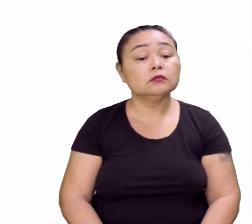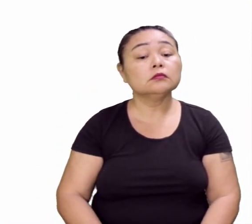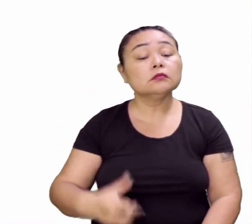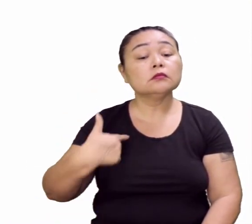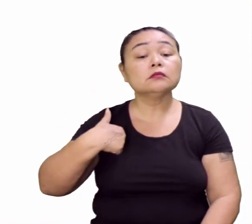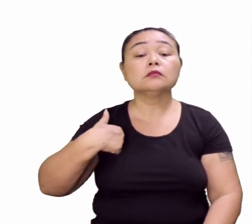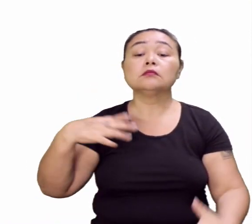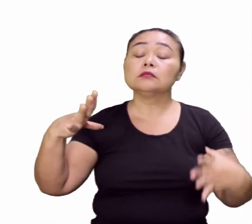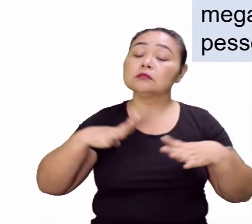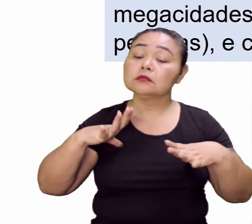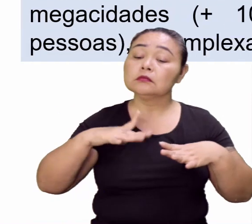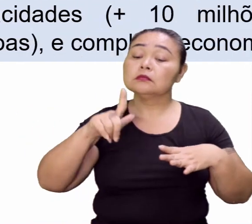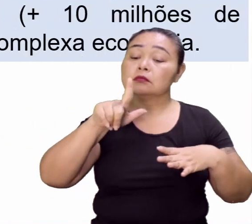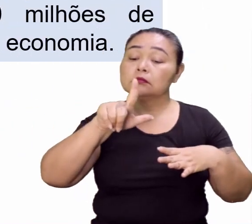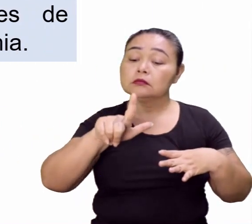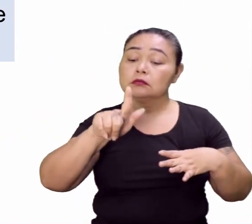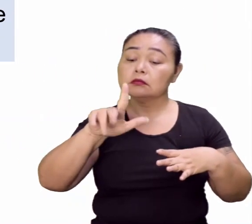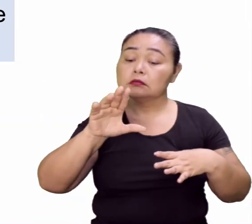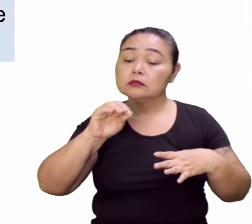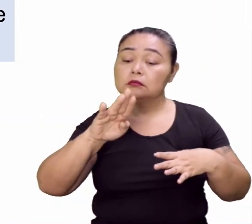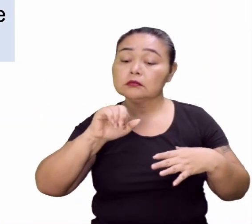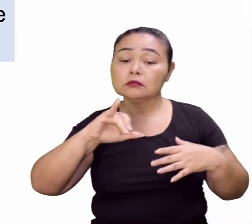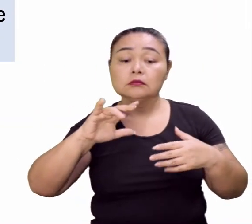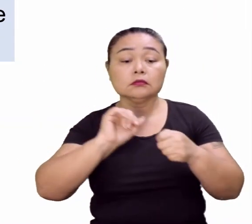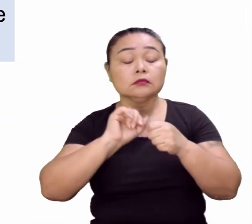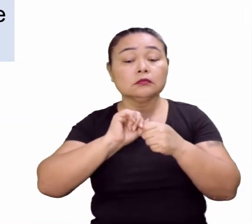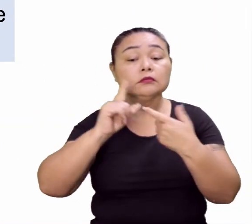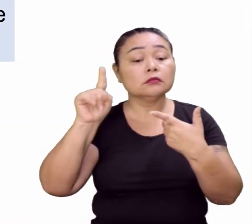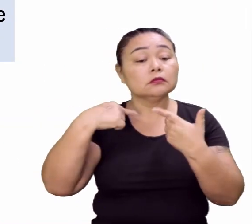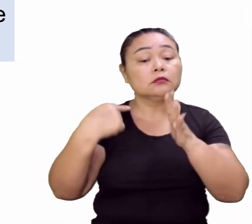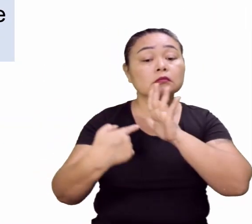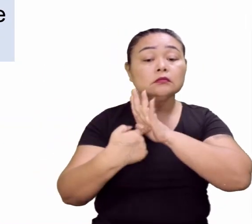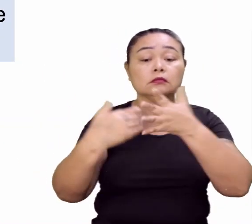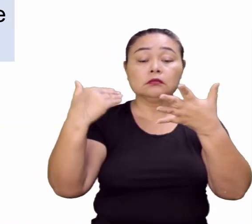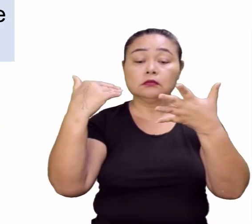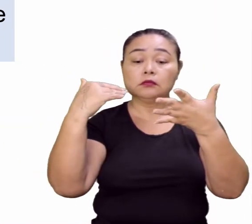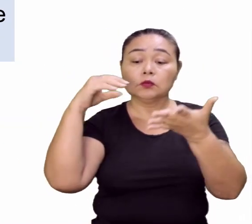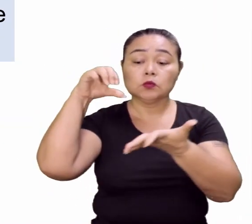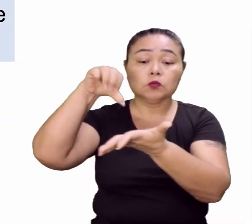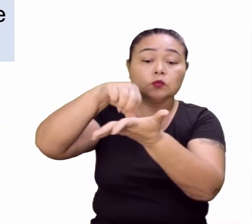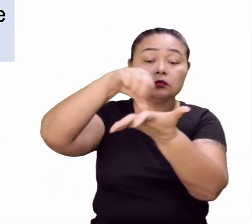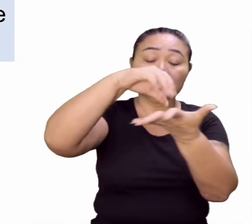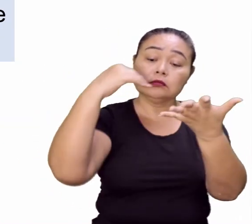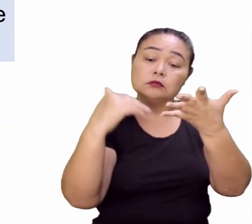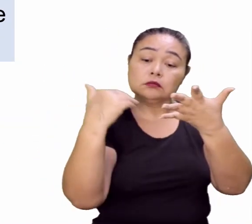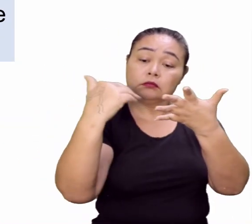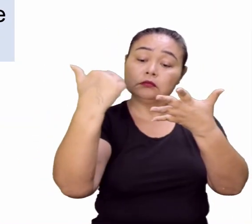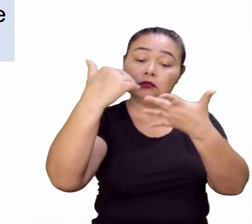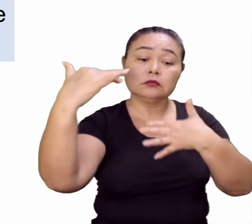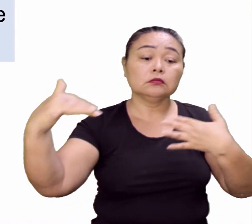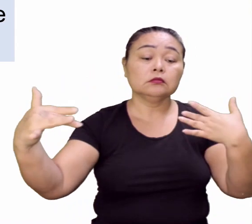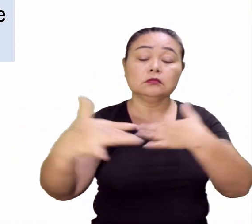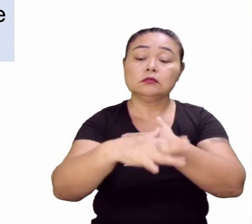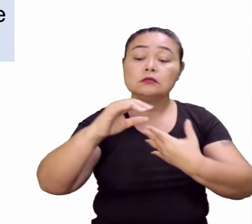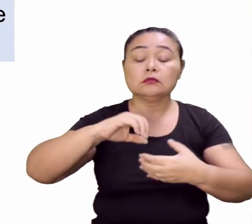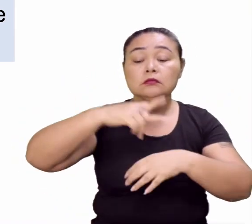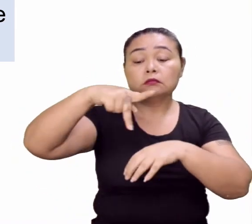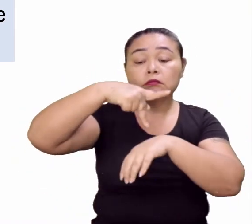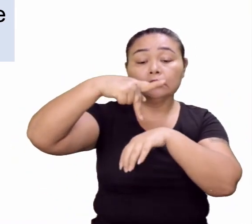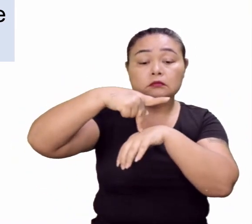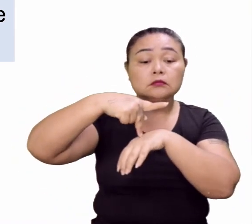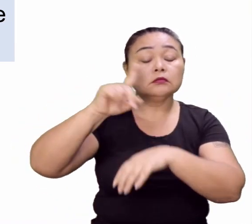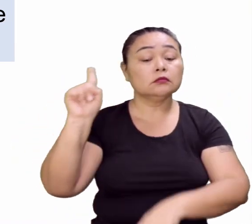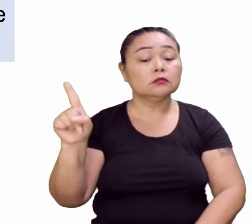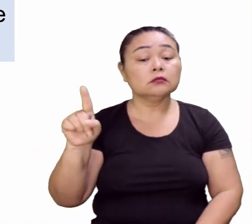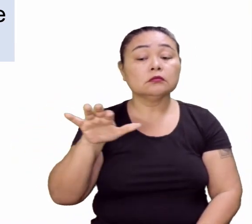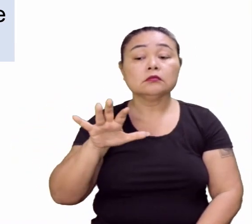Cidades globais, outro conceito dentro da urbanização. Vamos lá. Representa os principais polos de hierarquia urbana